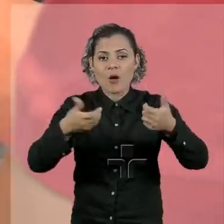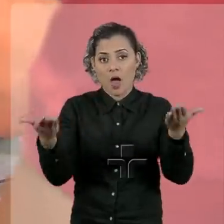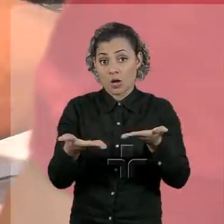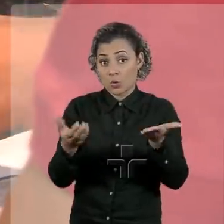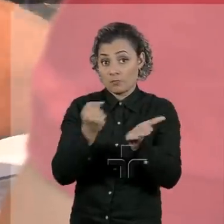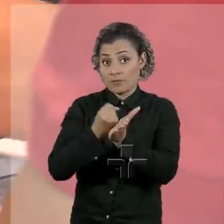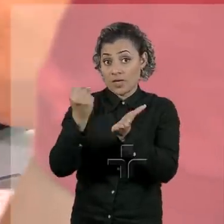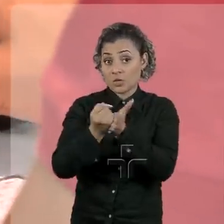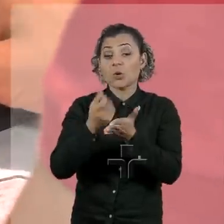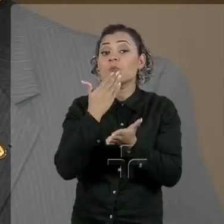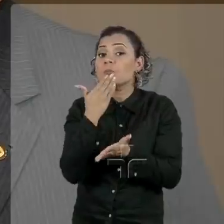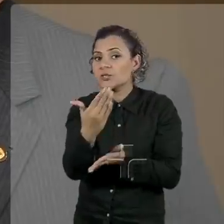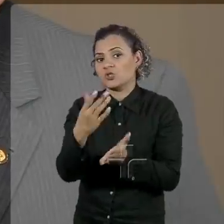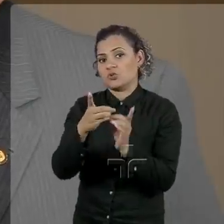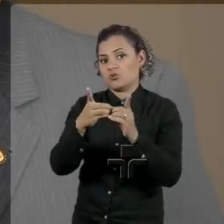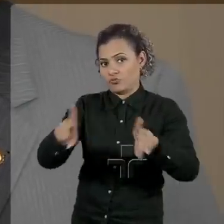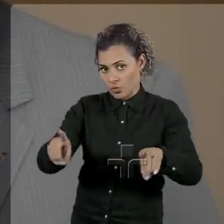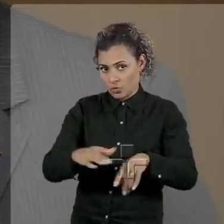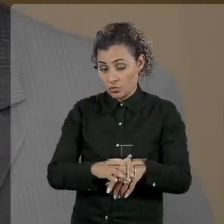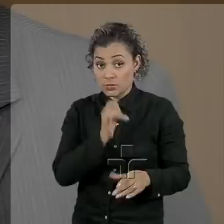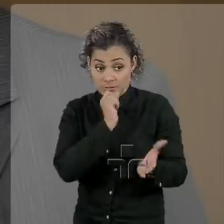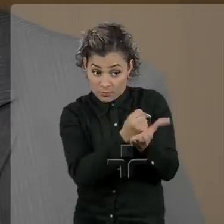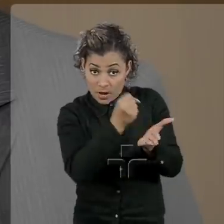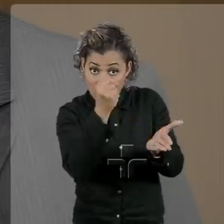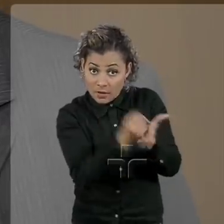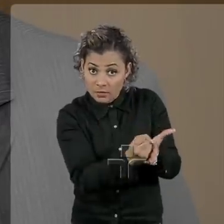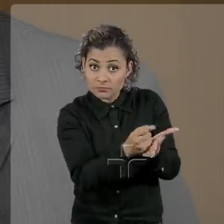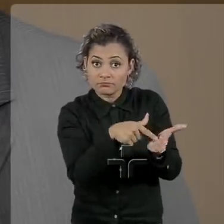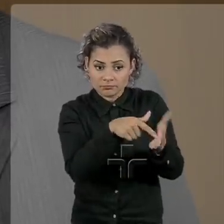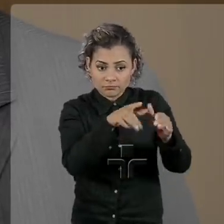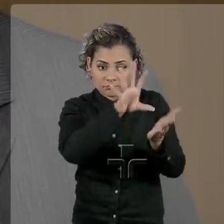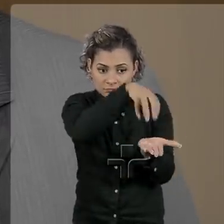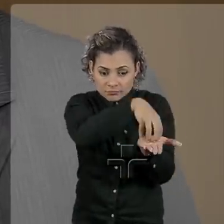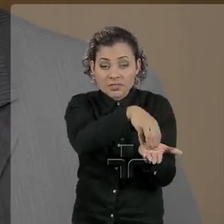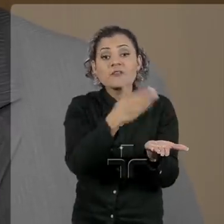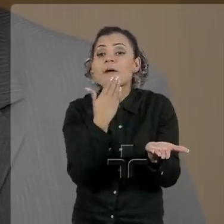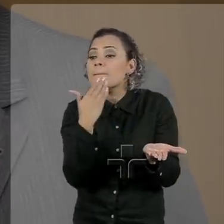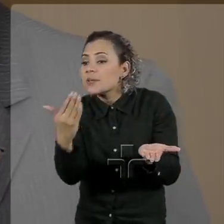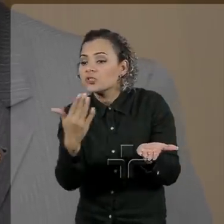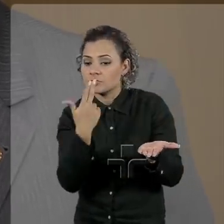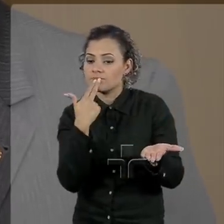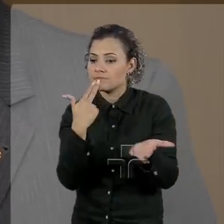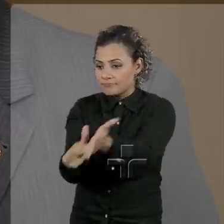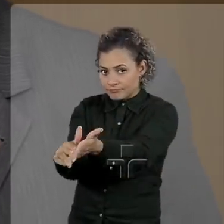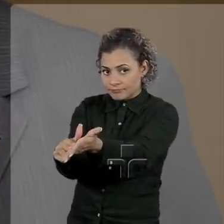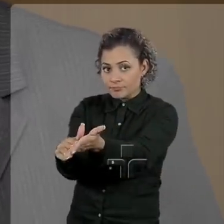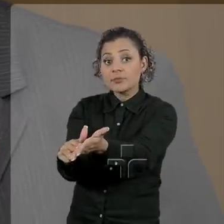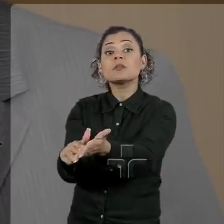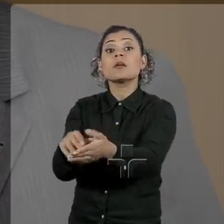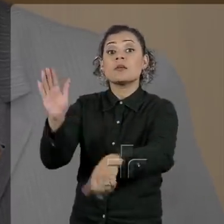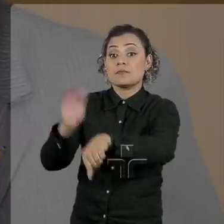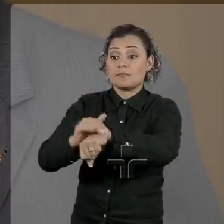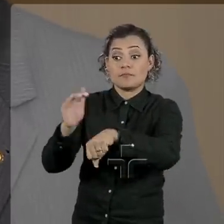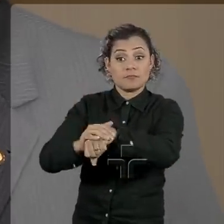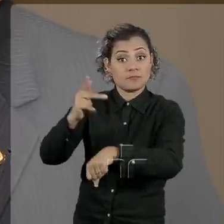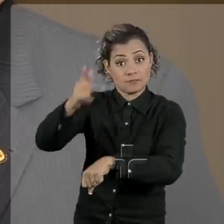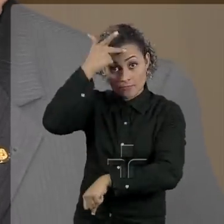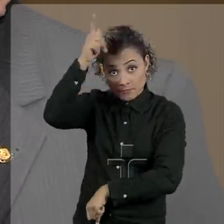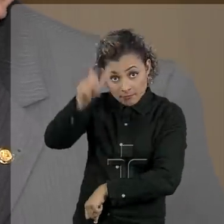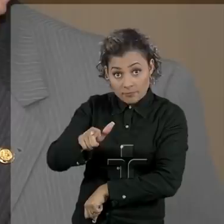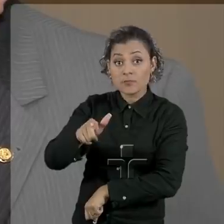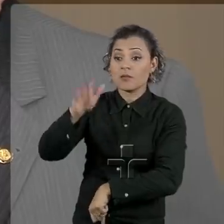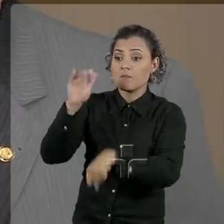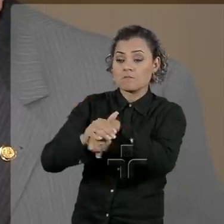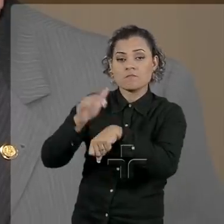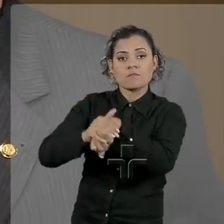do pedido de divórcio. O cartório vai expedir um aviso postal para ser entregue em mãos próprias. A partir daí,